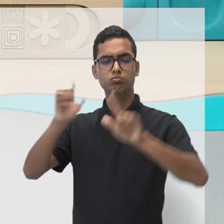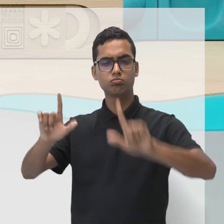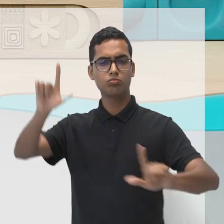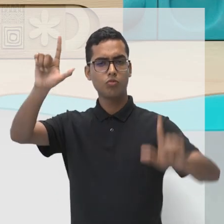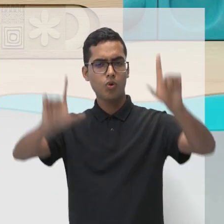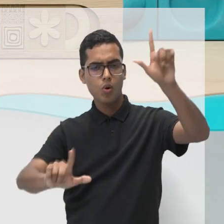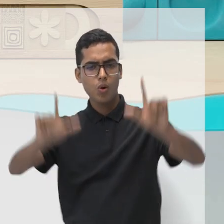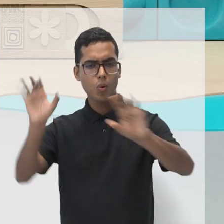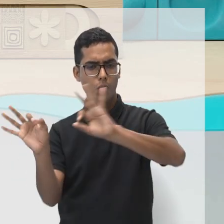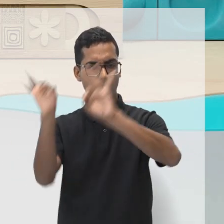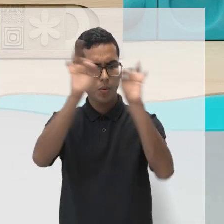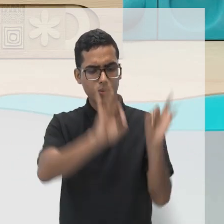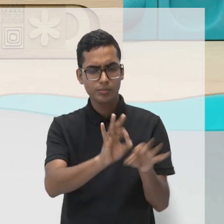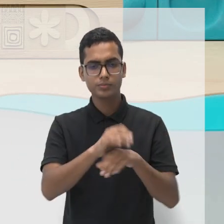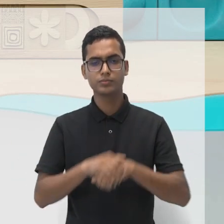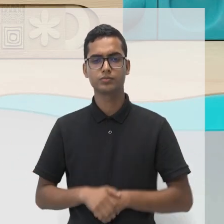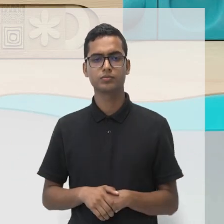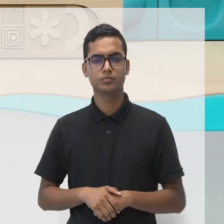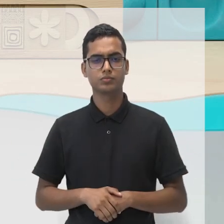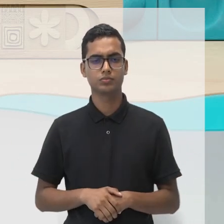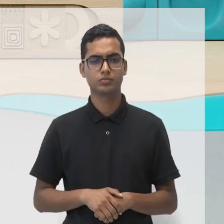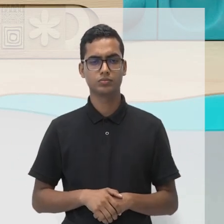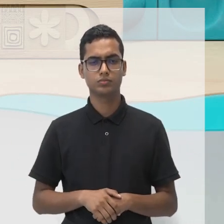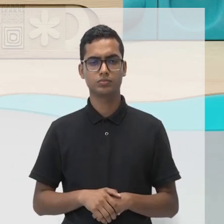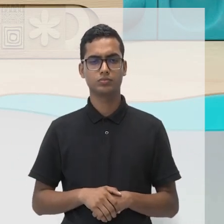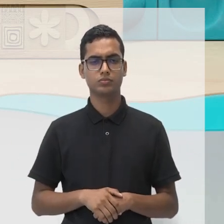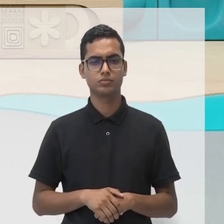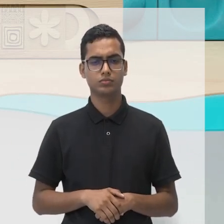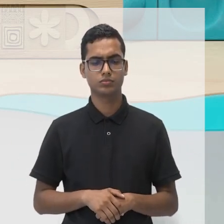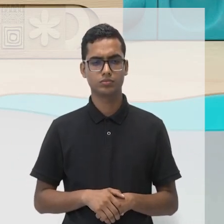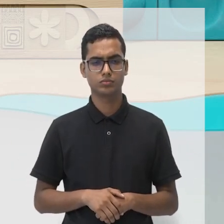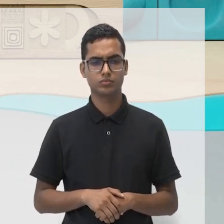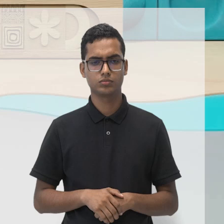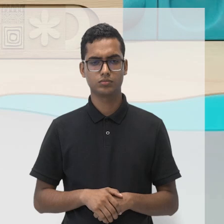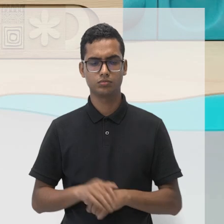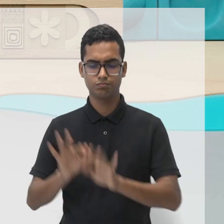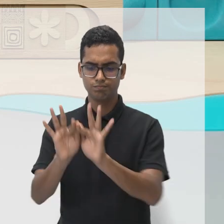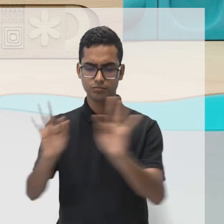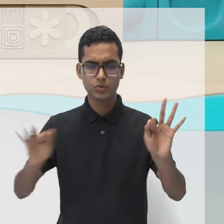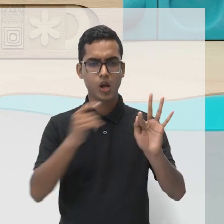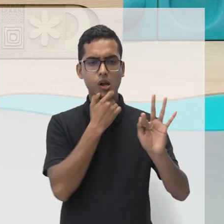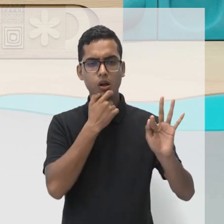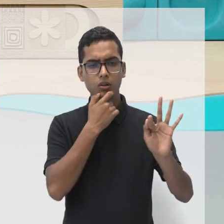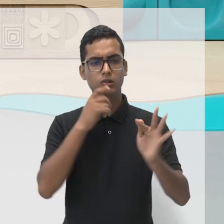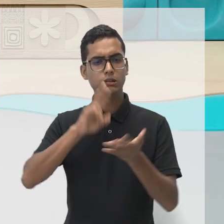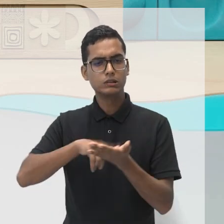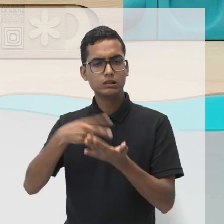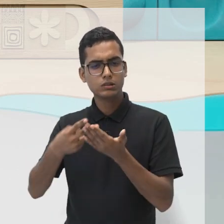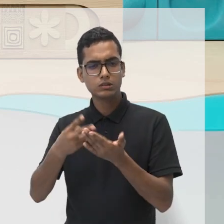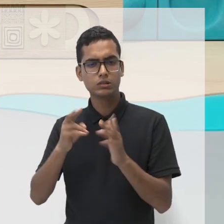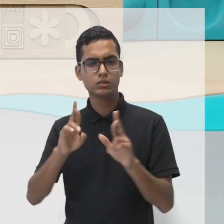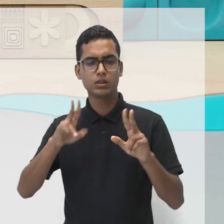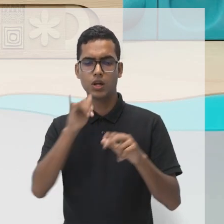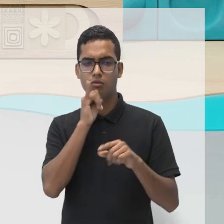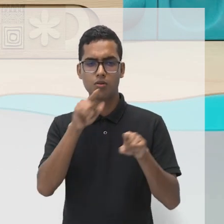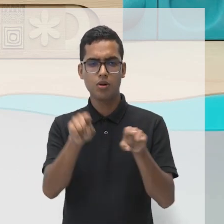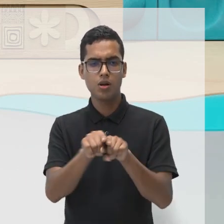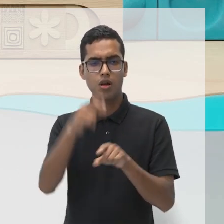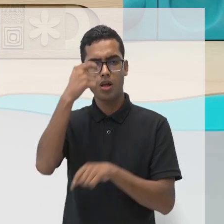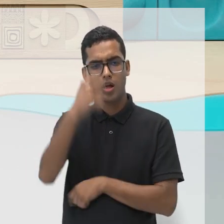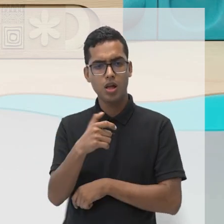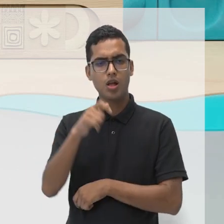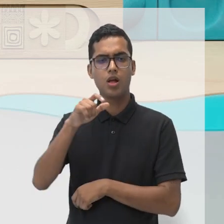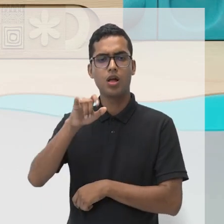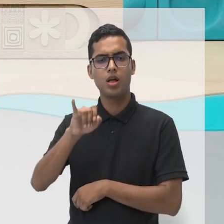TV. Essa é a tradução correta, tá? Eu não posso traduzir I prefer watching TV, por exemplo, como eu prefiro